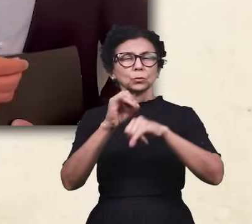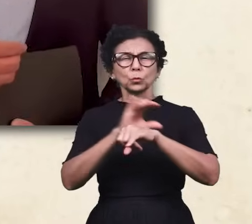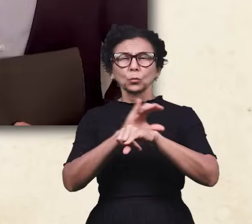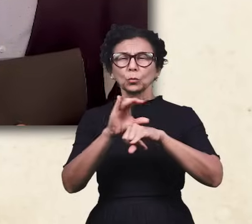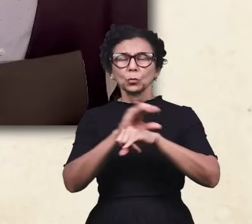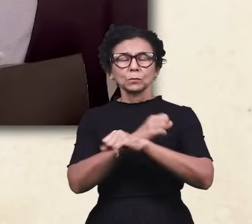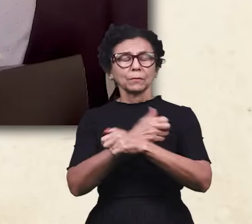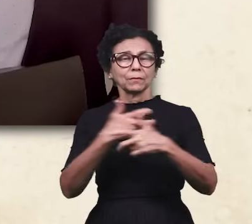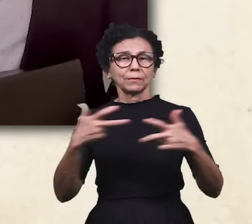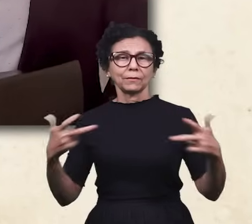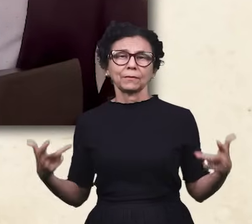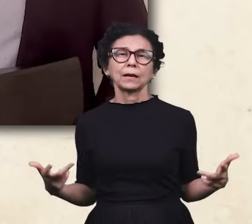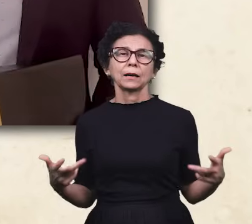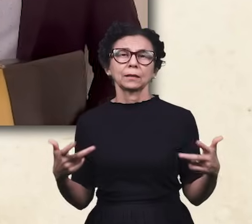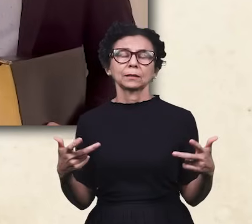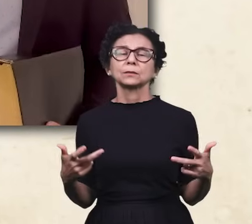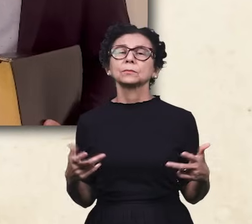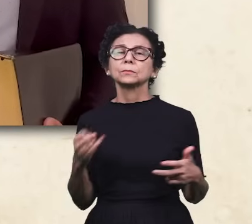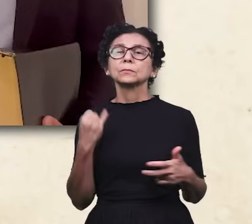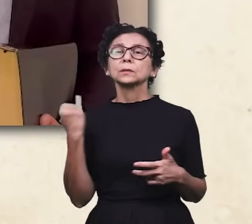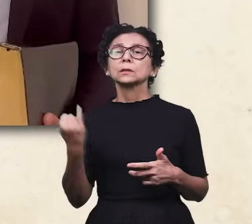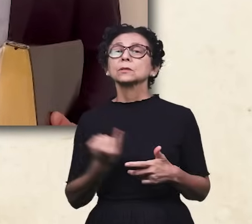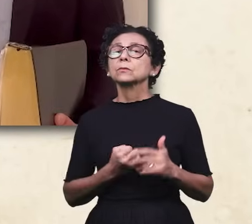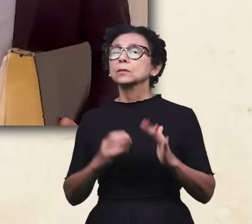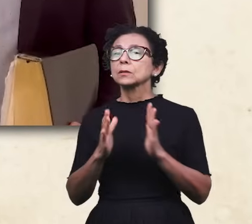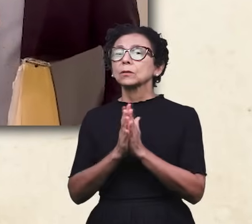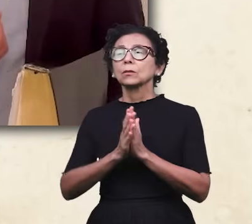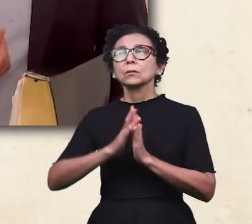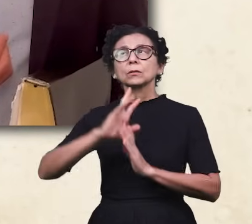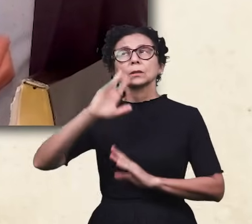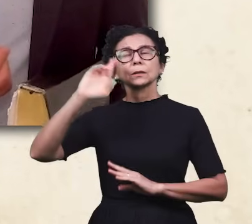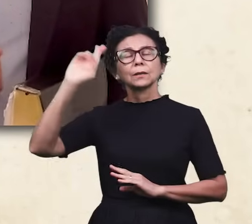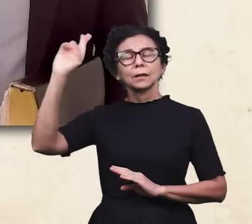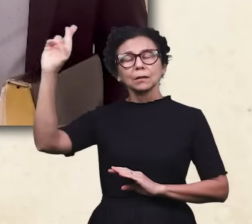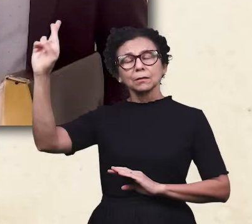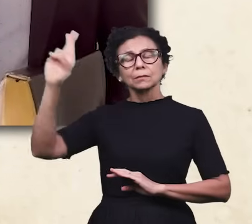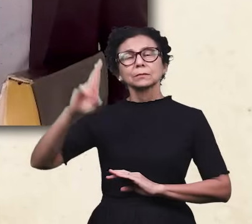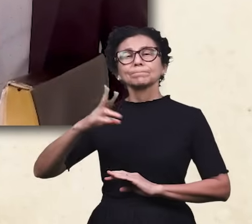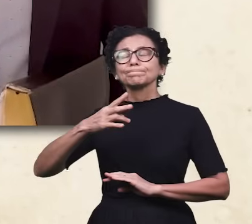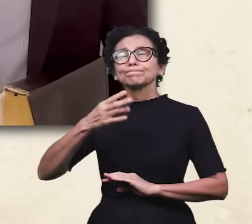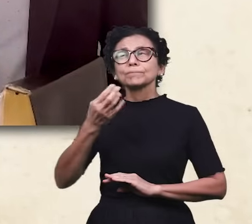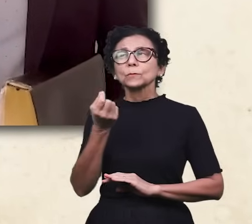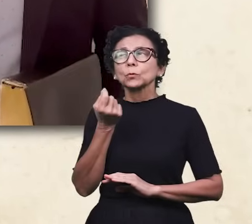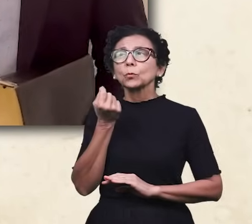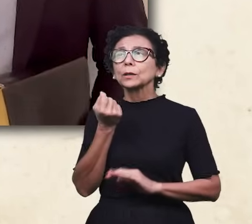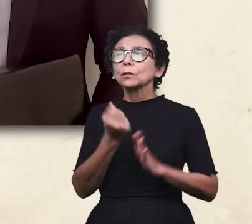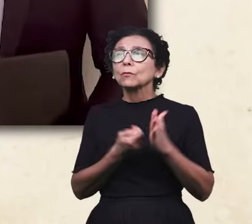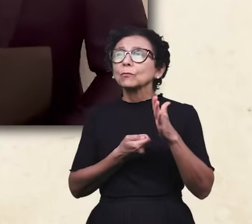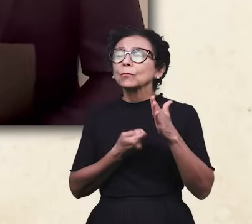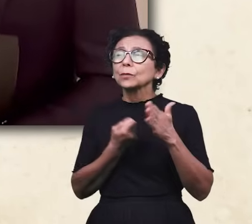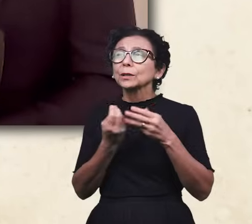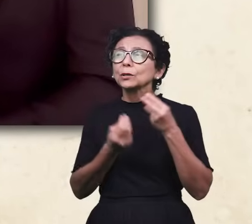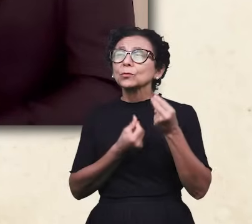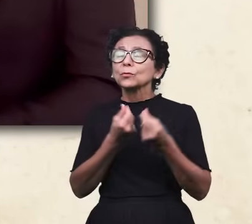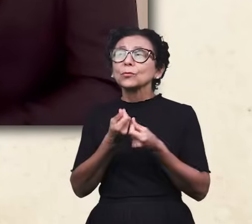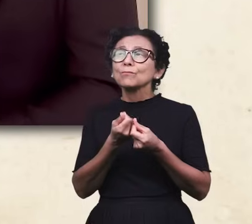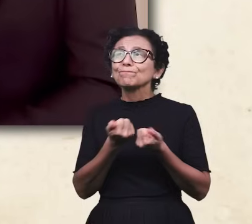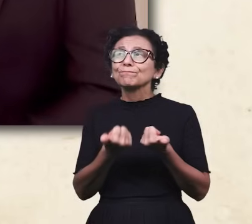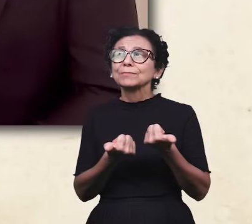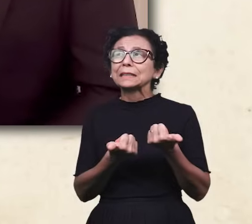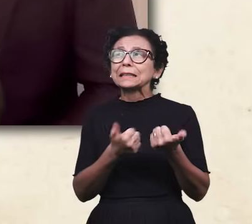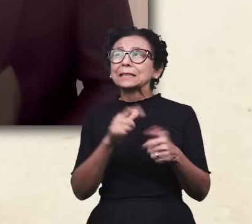coisas, cursos de tantas coisas, mas aquilo que você ora ao Senhor, naquilo que você busca ao Senhor, Senhor, no que eu